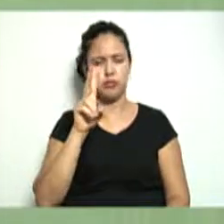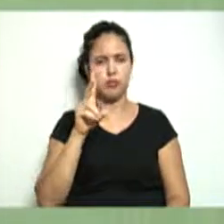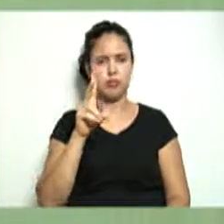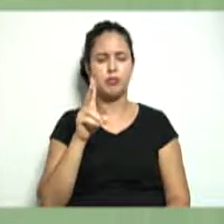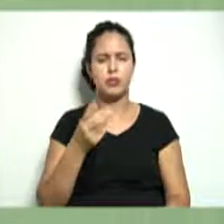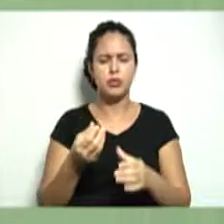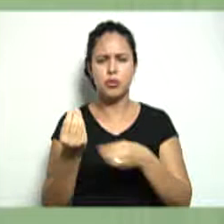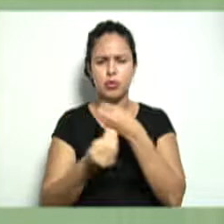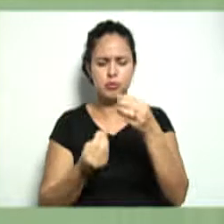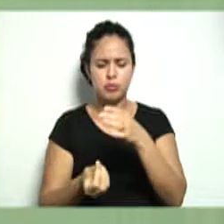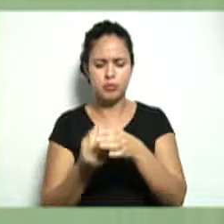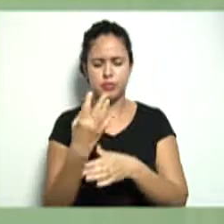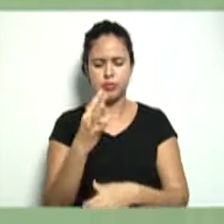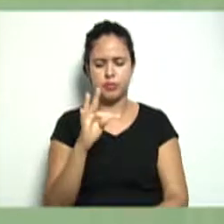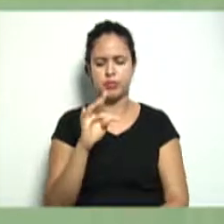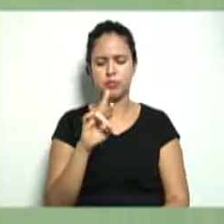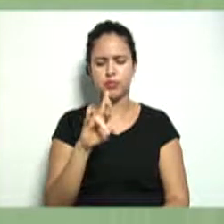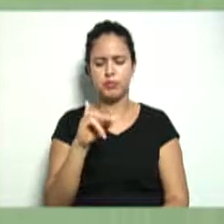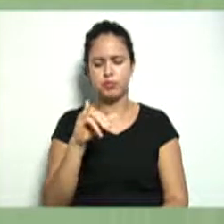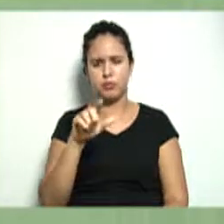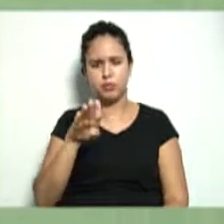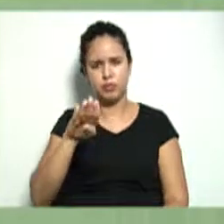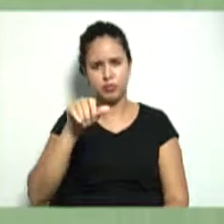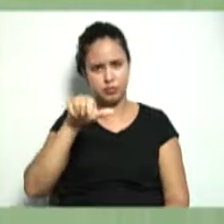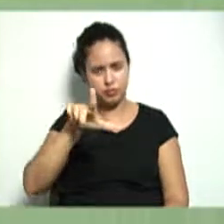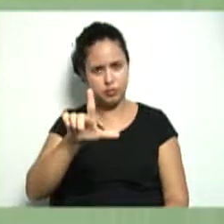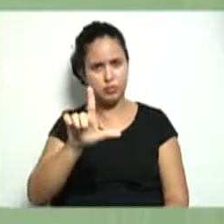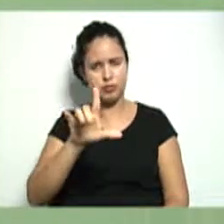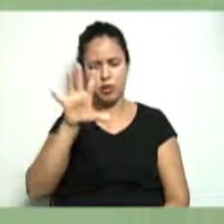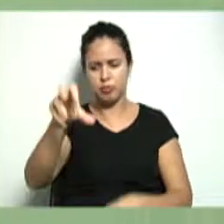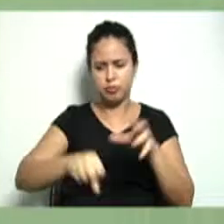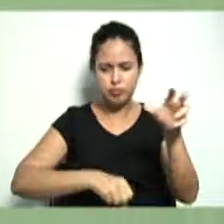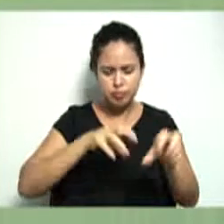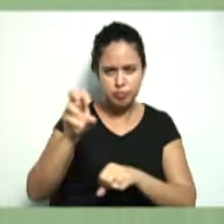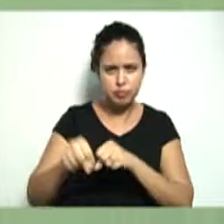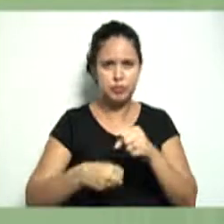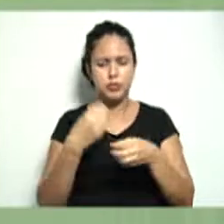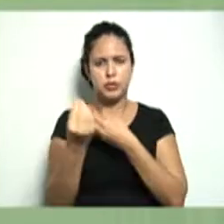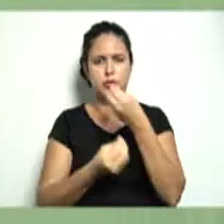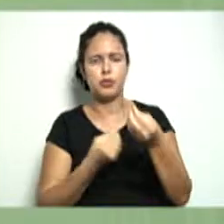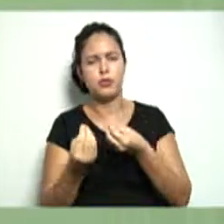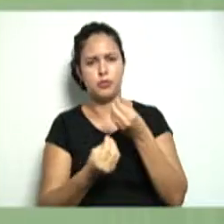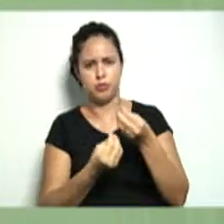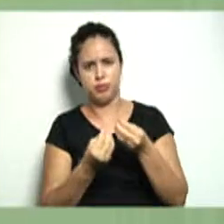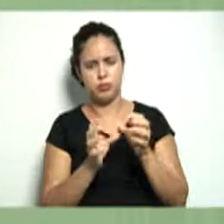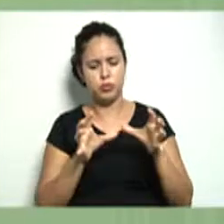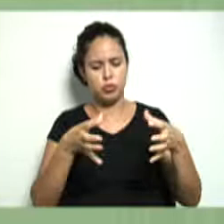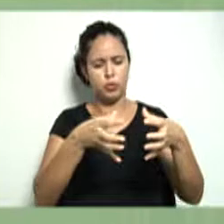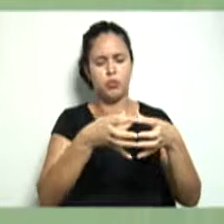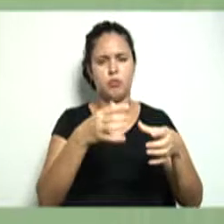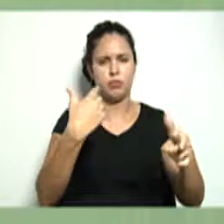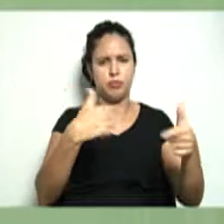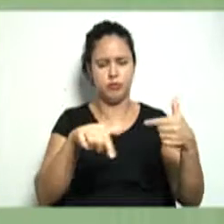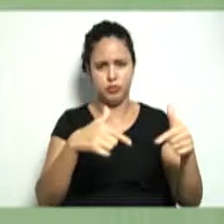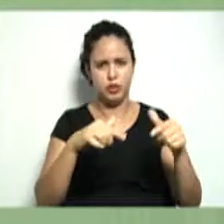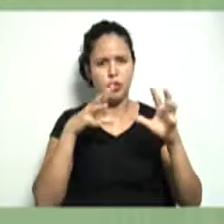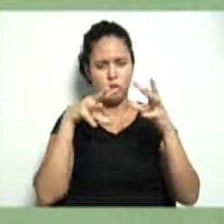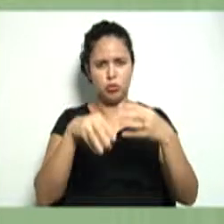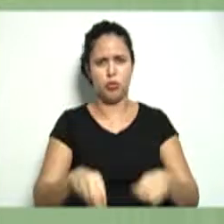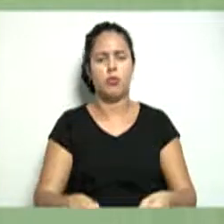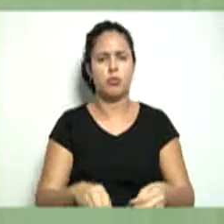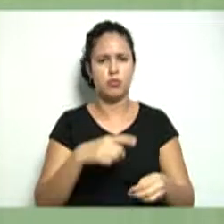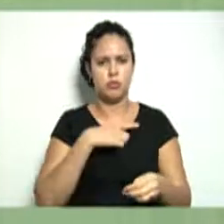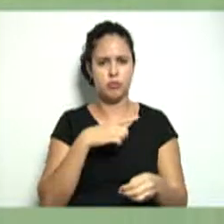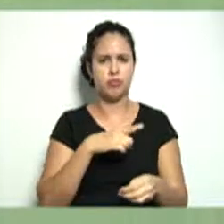os homens apropriavam-se coletivamente dos meios de produção. Todos tinham